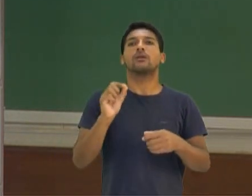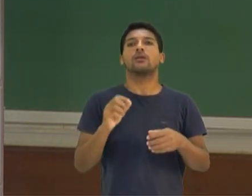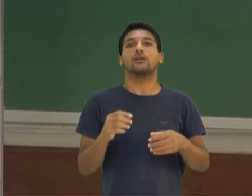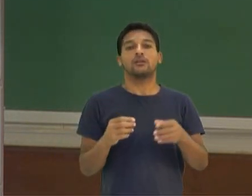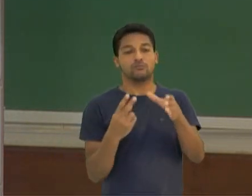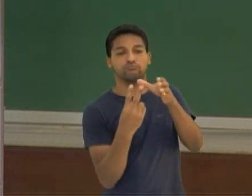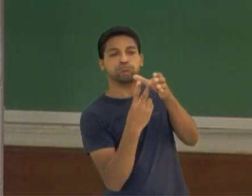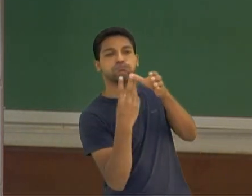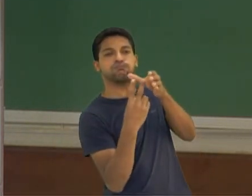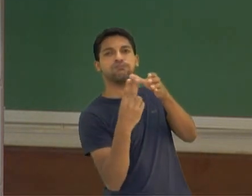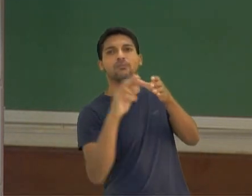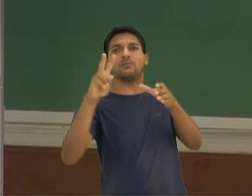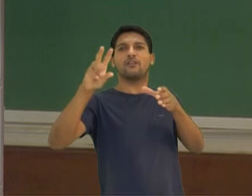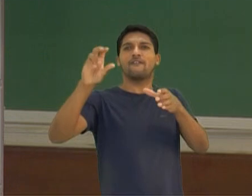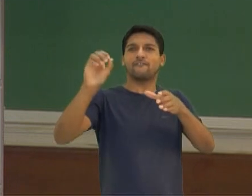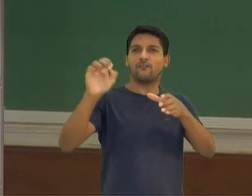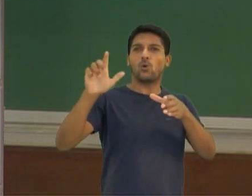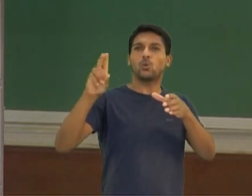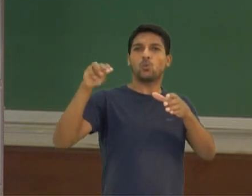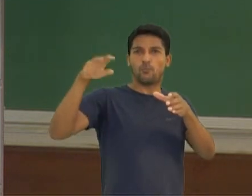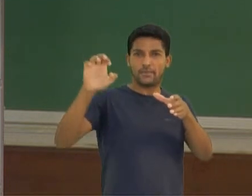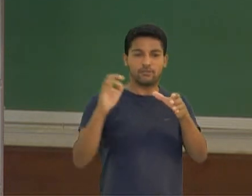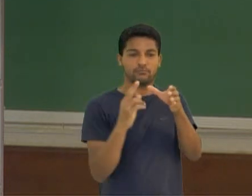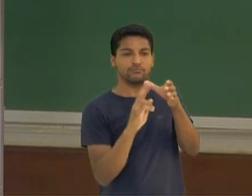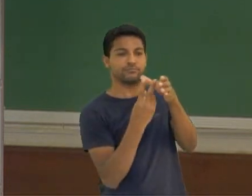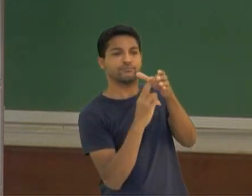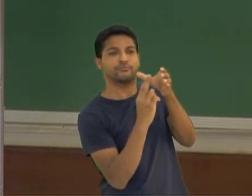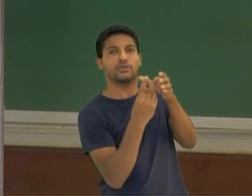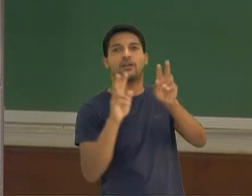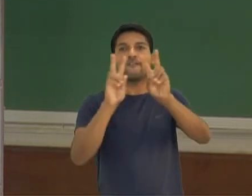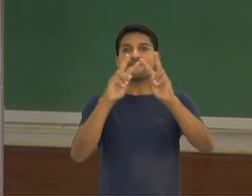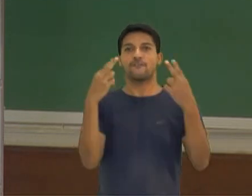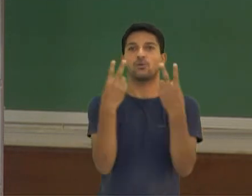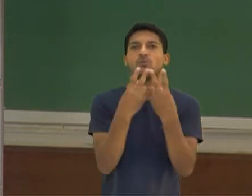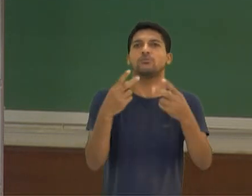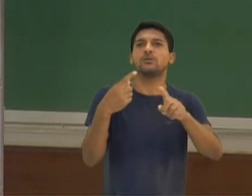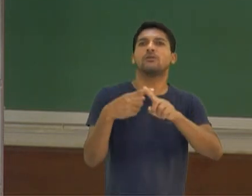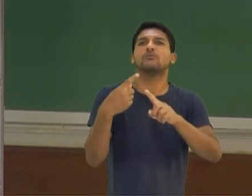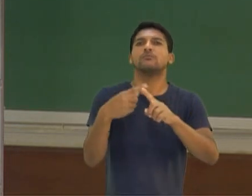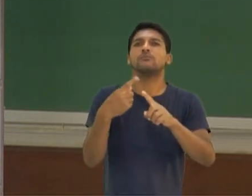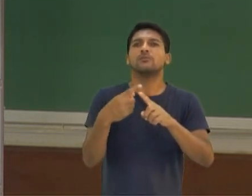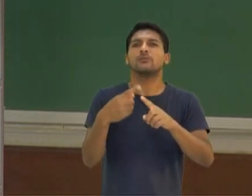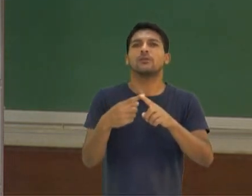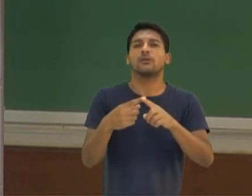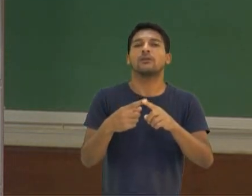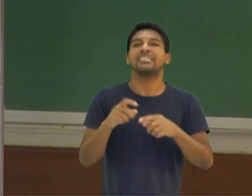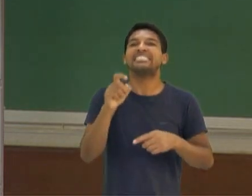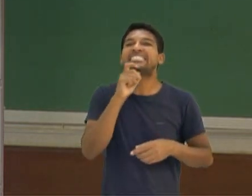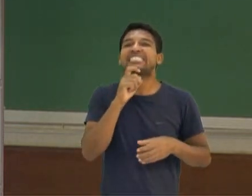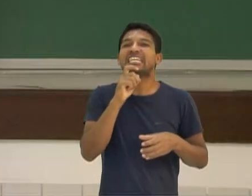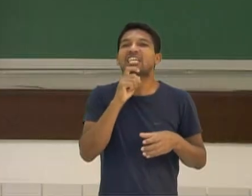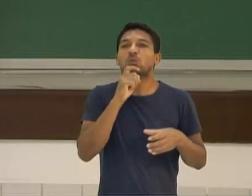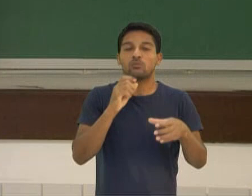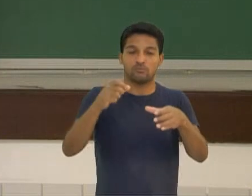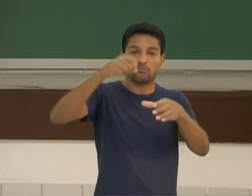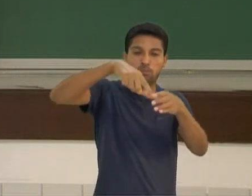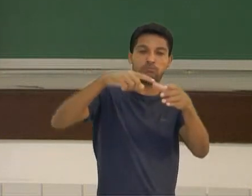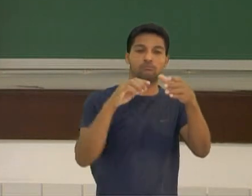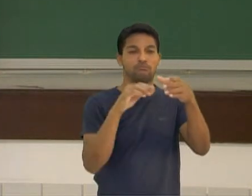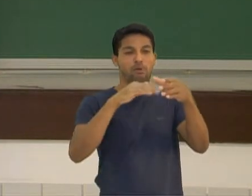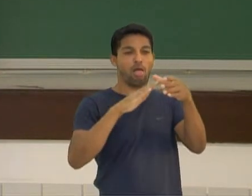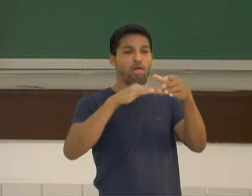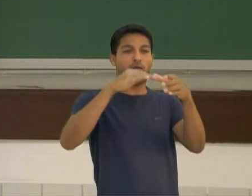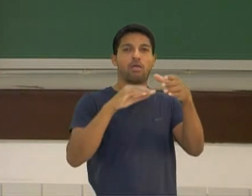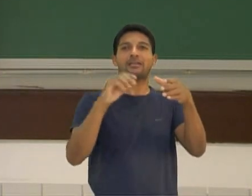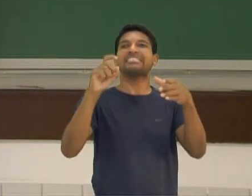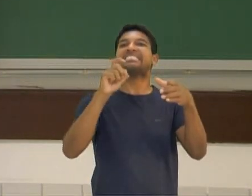que o gelo boia ali na água? Porque ele é menos denso que a água, por isso que ele fica... Não sei se você já viu, mas existia programa